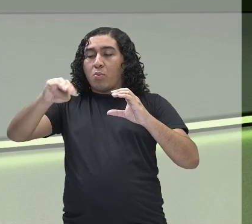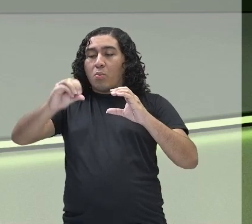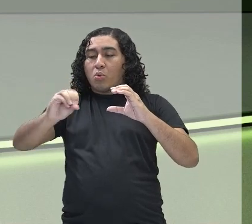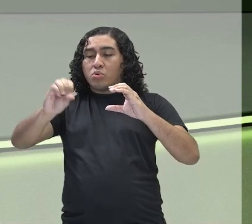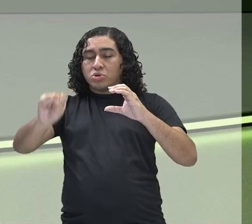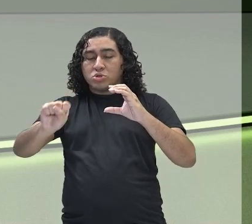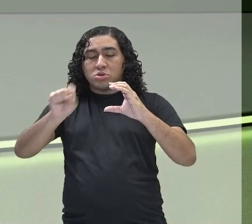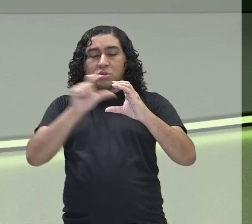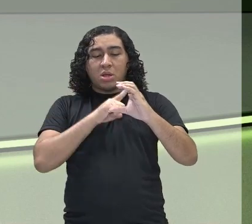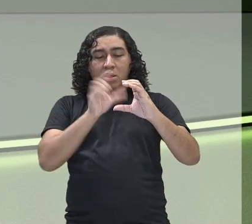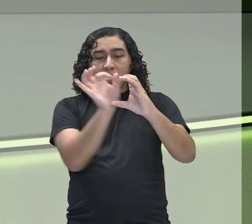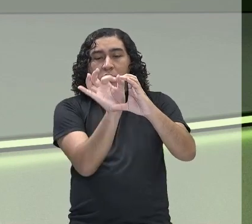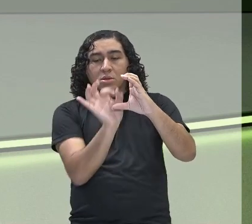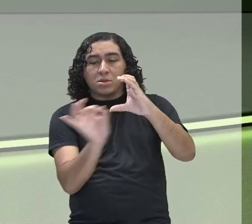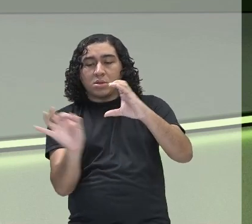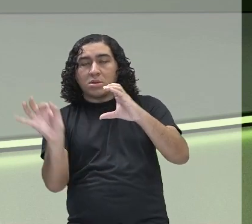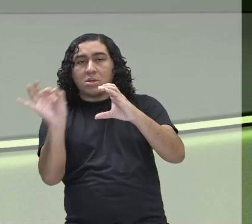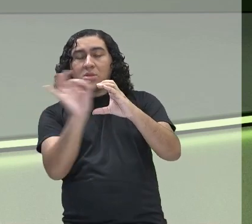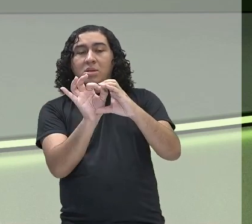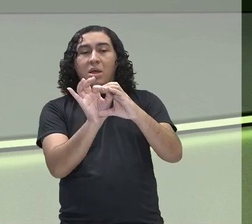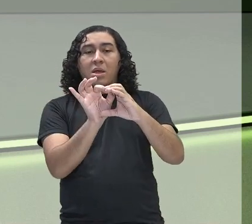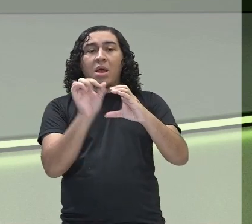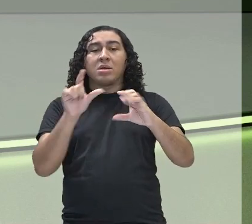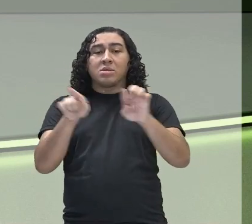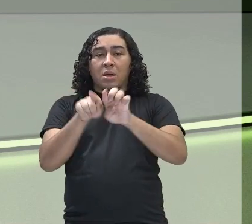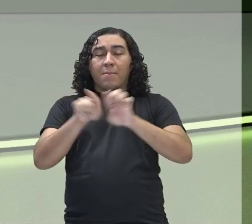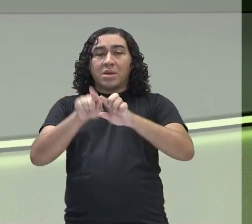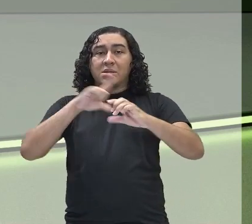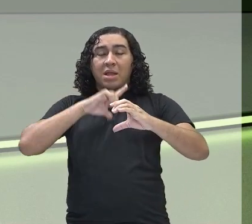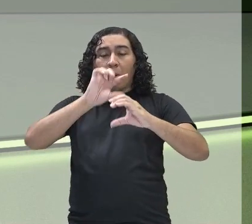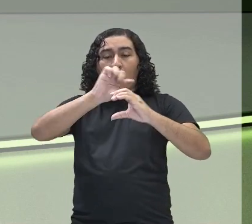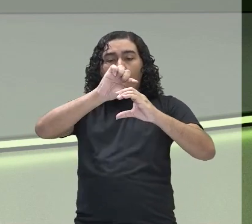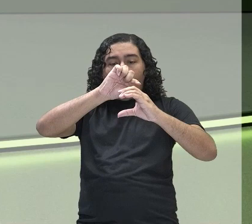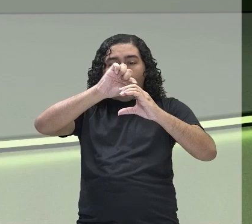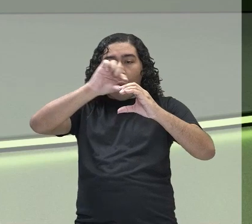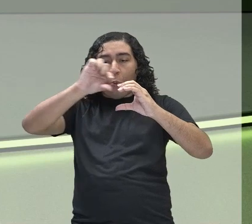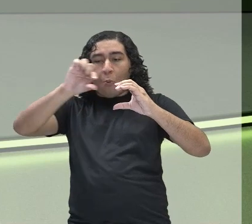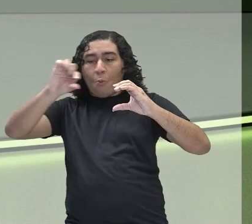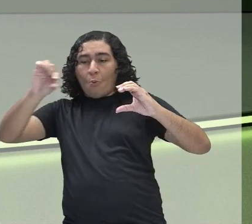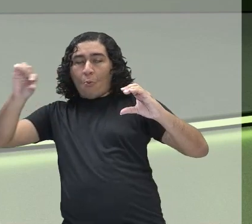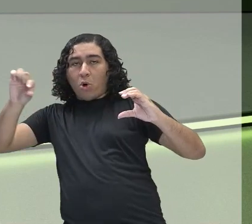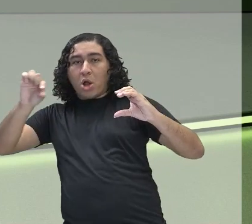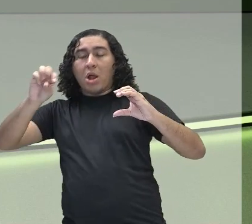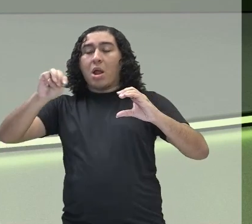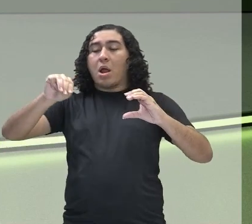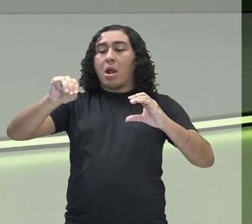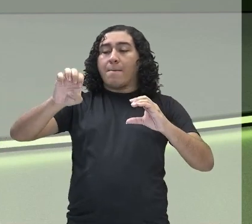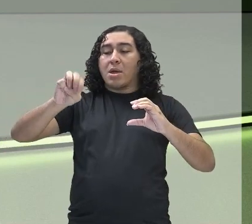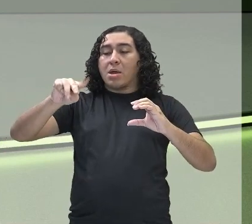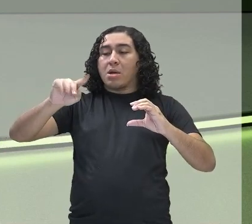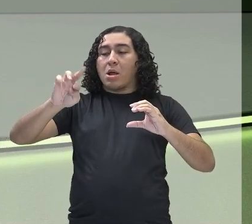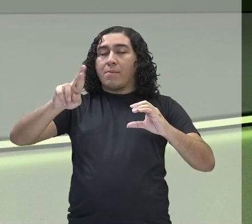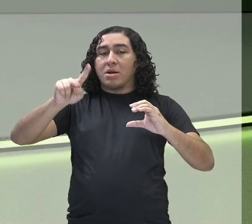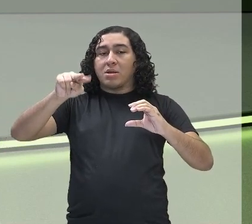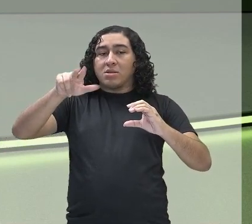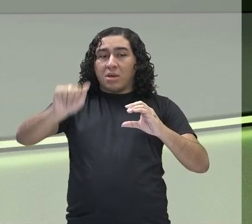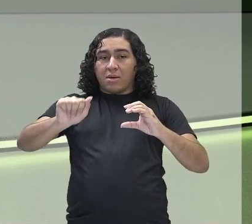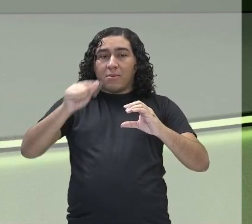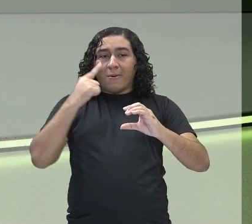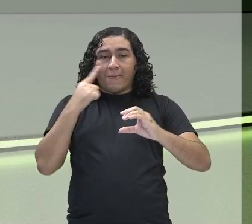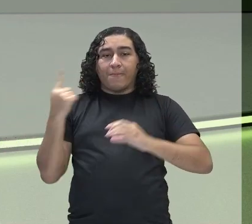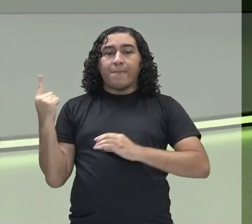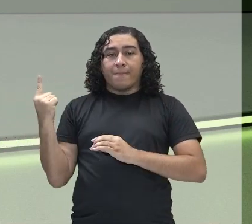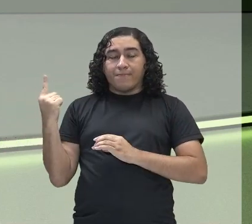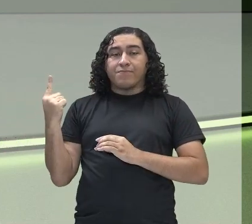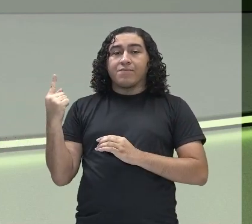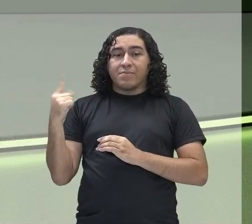citoplasma o que que eu tenho a membrana Ática né então a gente observa aqui a representação dessa membrana plasmática que vai envolver